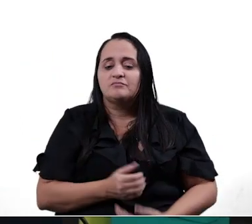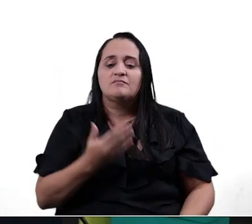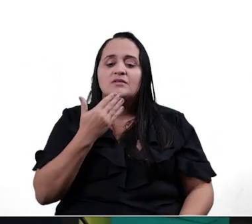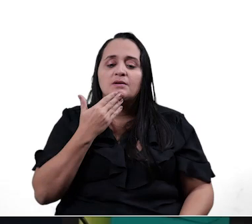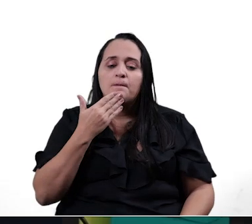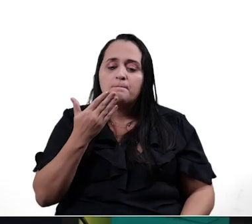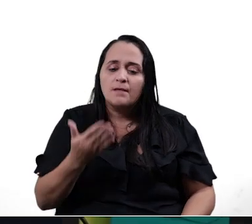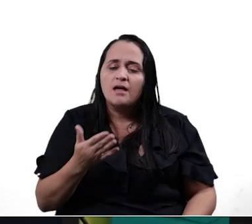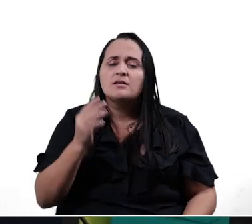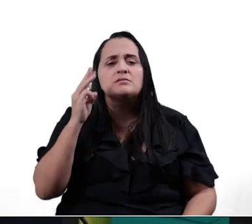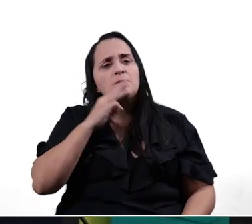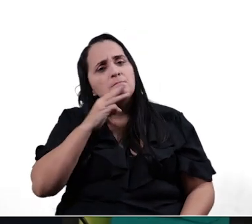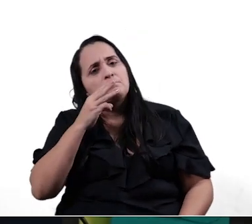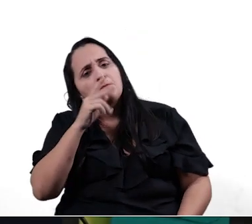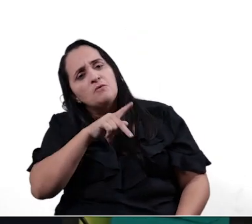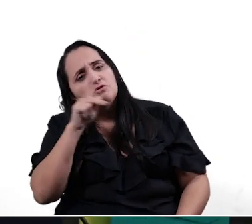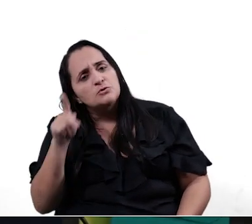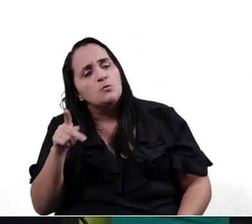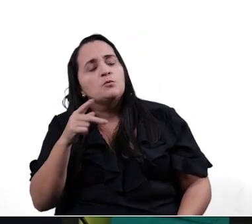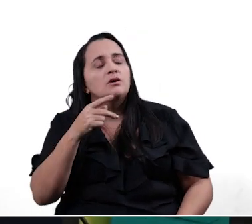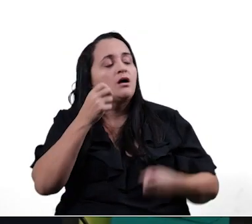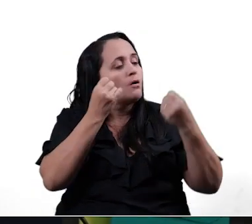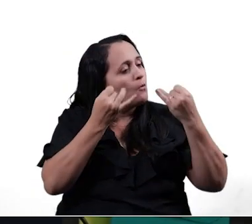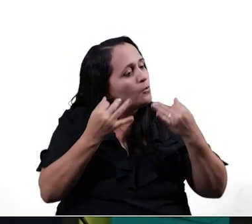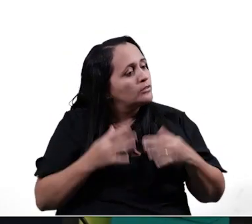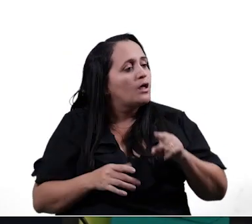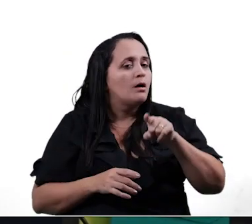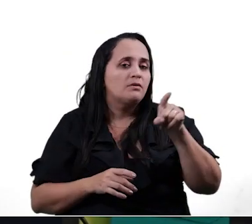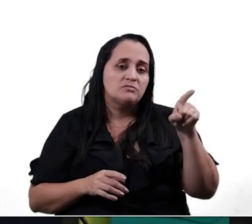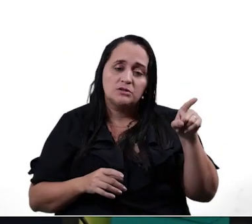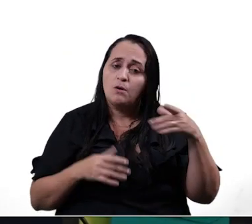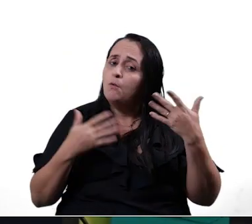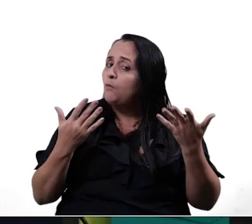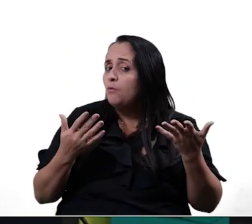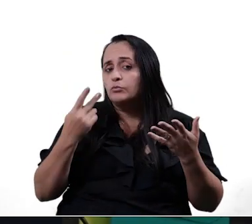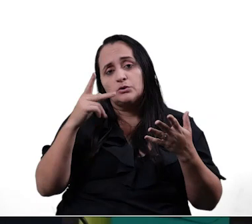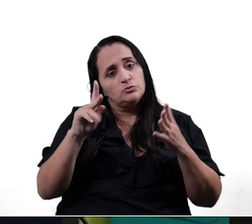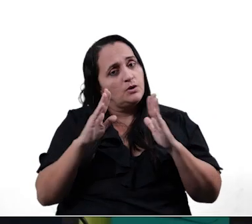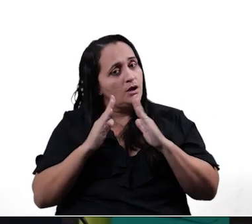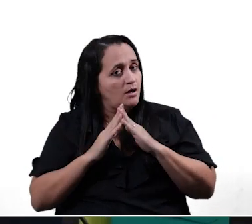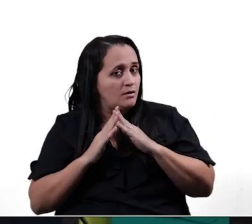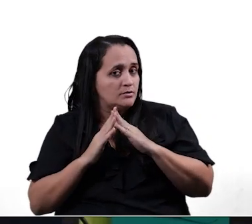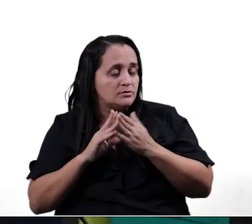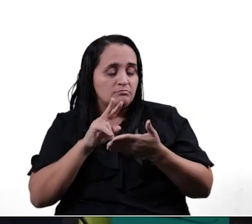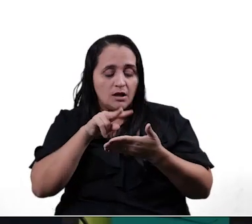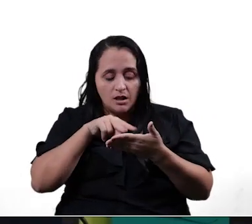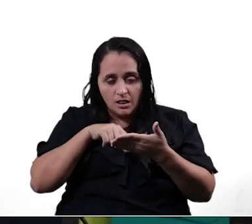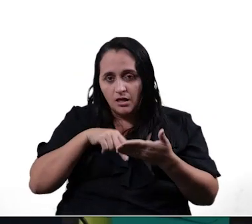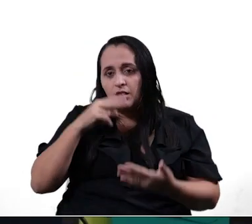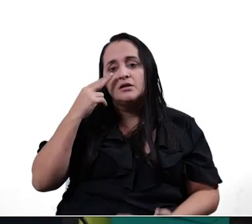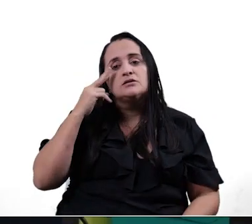professora contar essa historinha na íntegra para vocês. Ou peça para alguém na sua casa ler essa